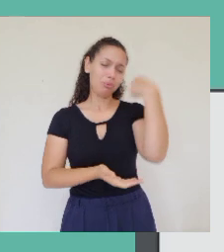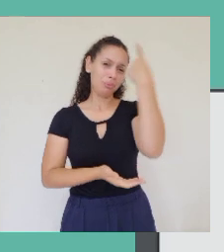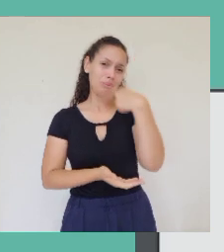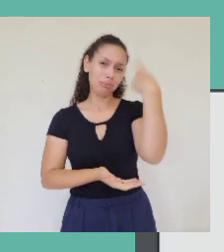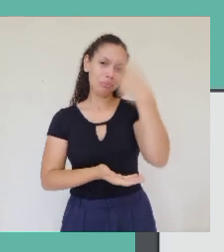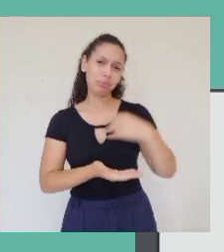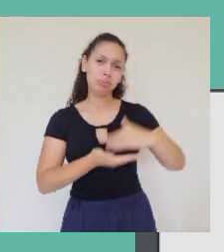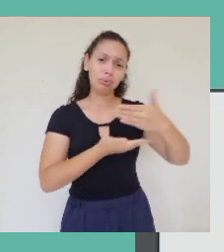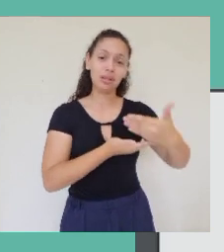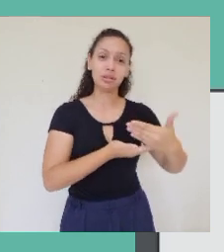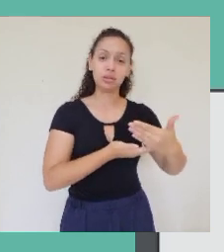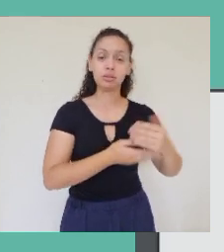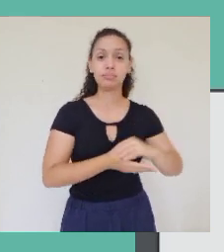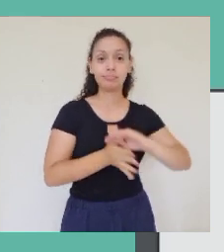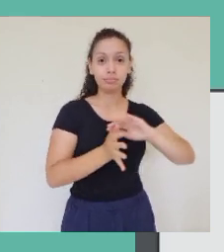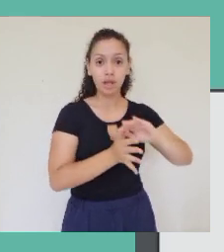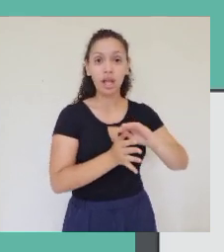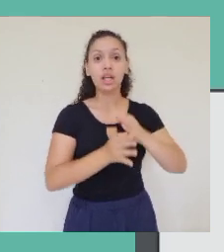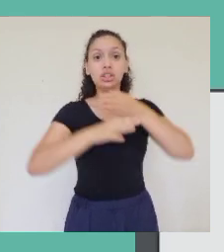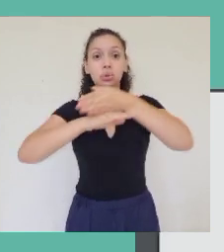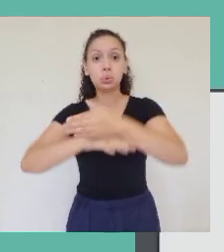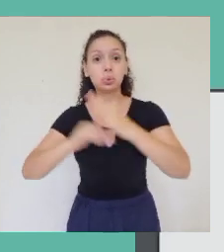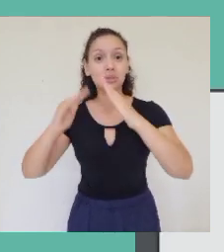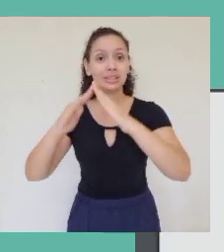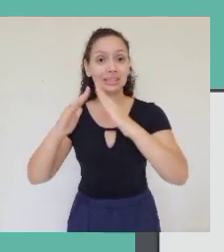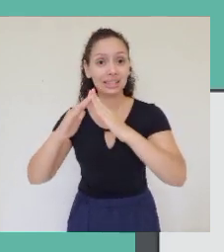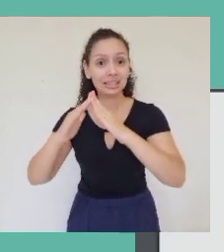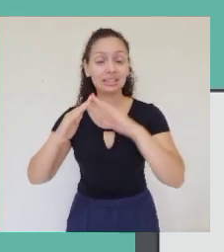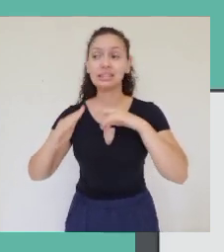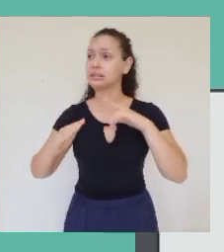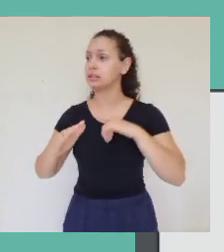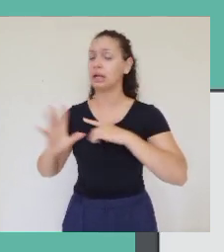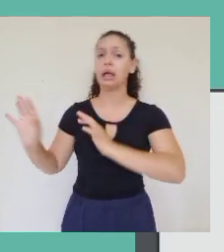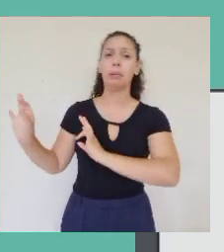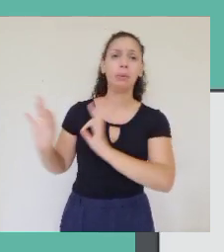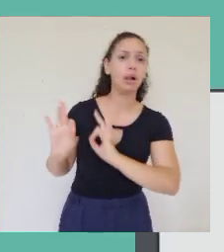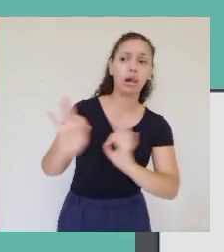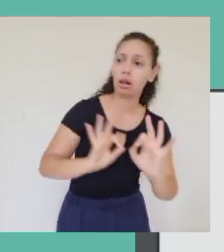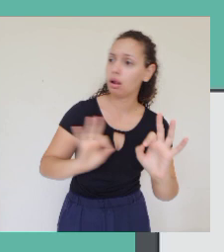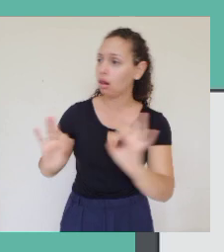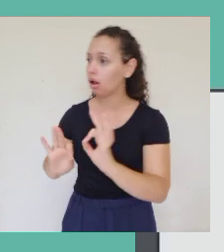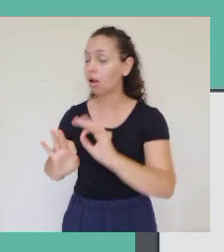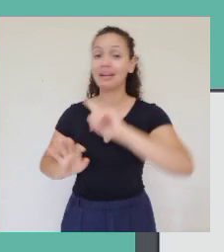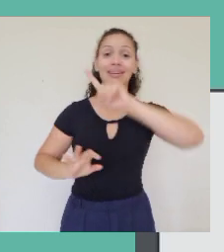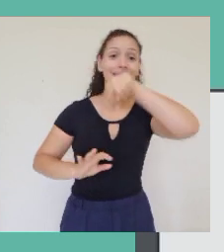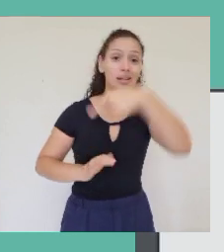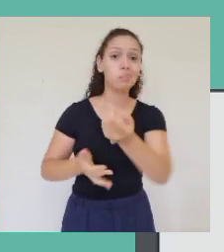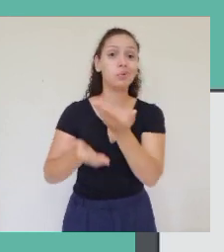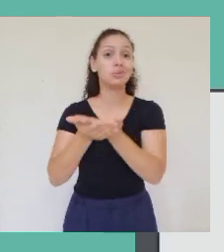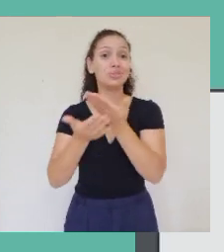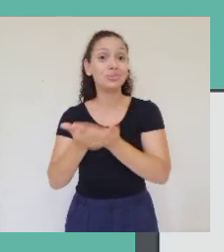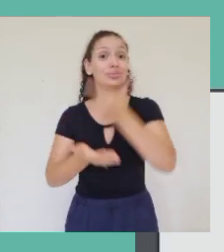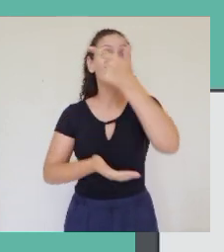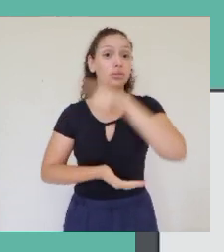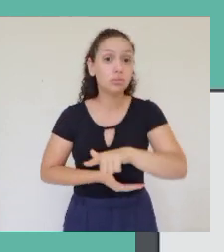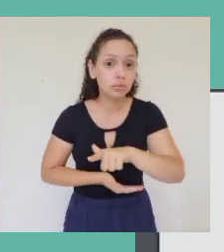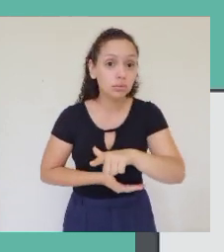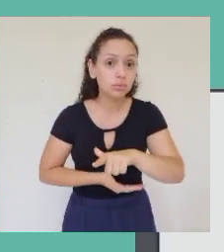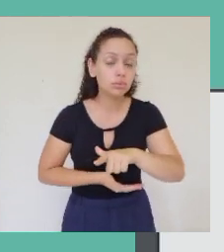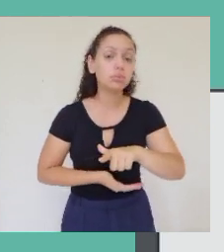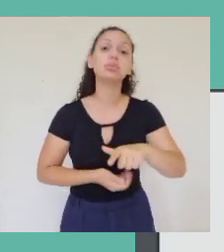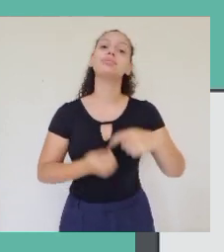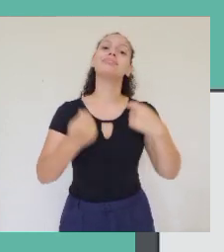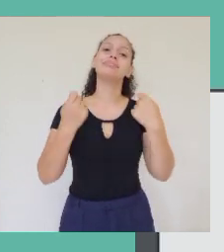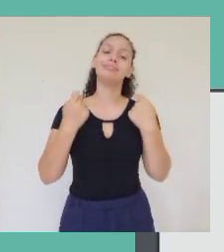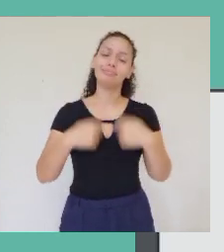ainda tem seus afazeres, ainda tem que estudar mais um pouco. É essencial que você tenha